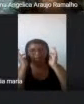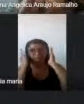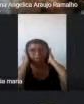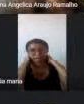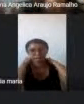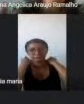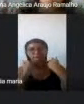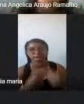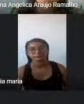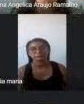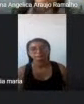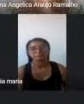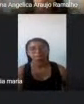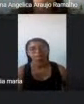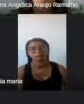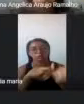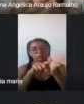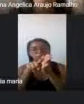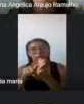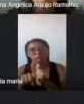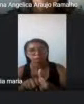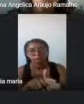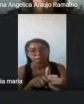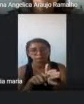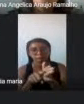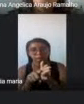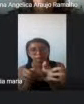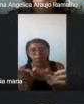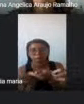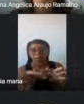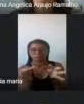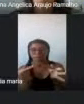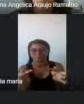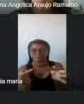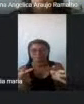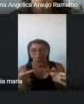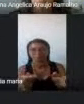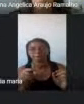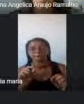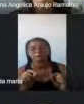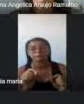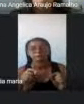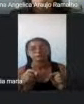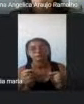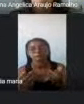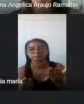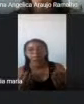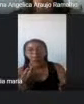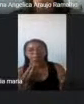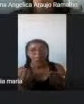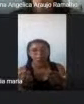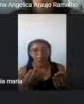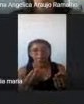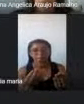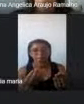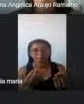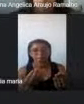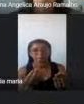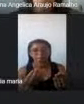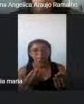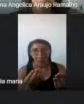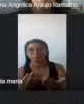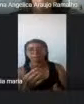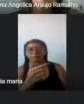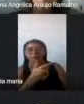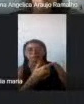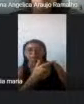Outra análise que eu trouxe aqui de uma forma bem simples é a questão do comparativo entre os anos de